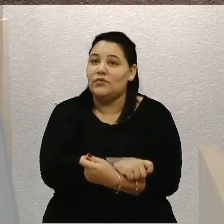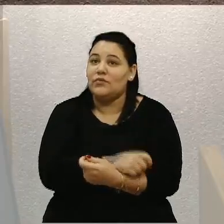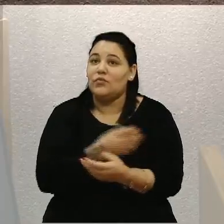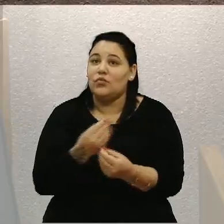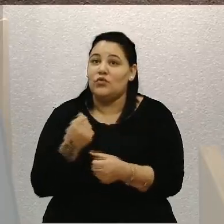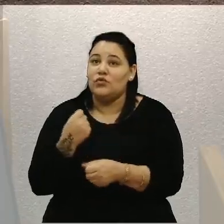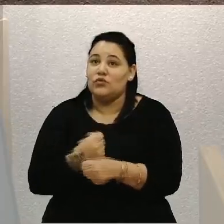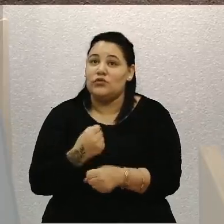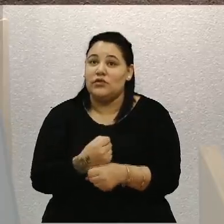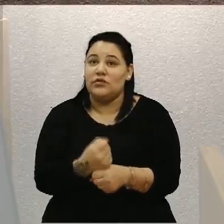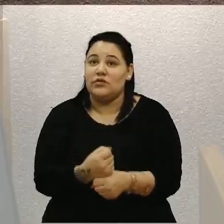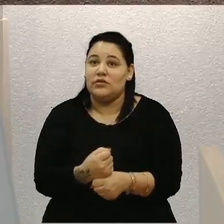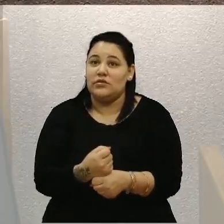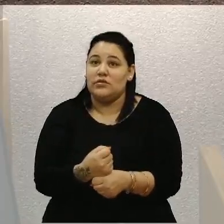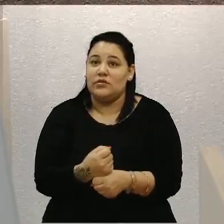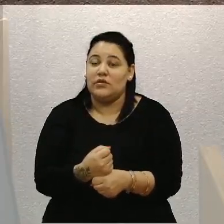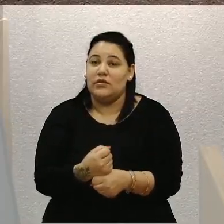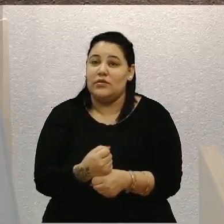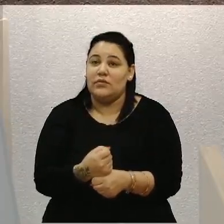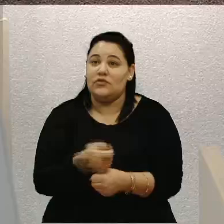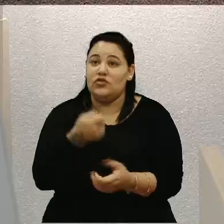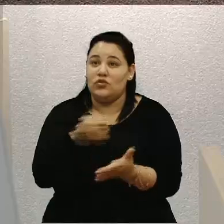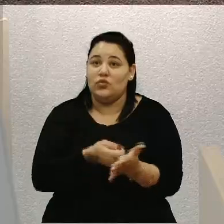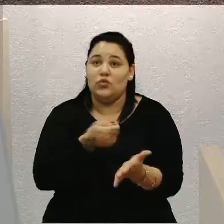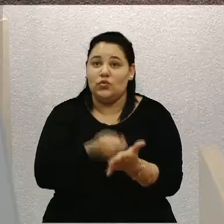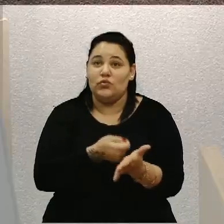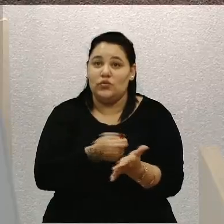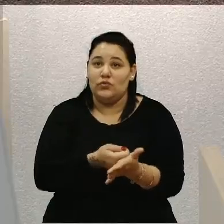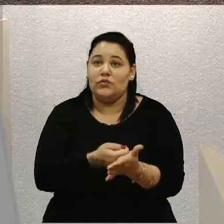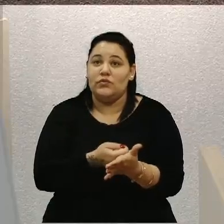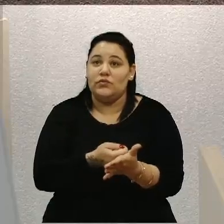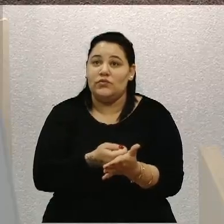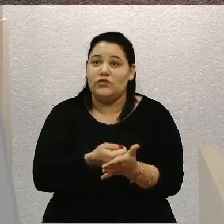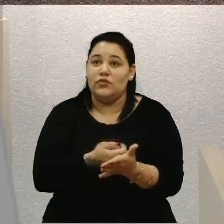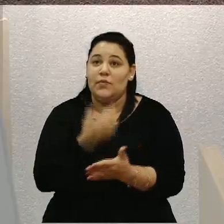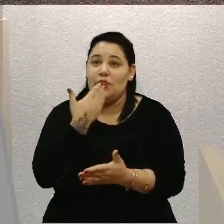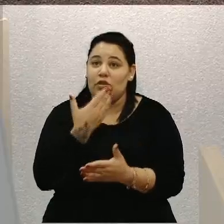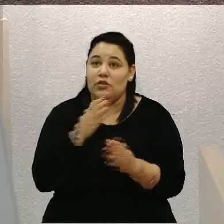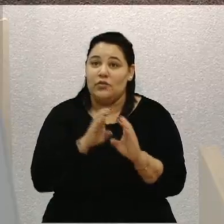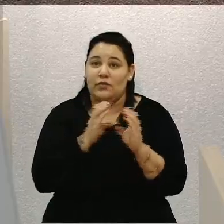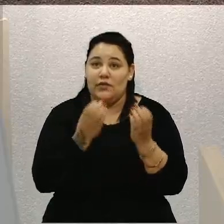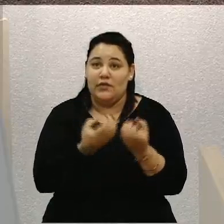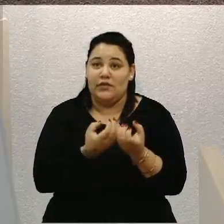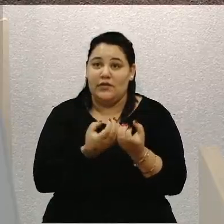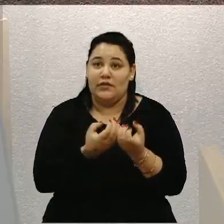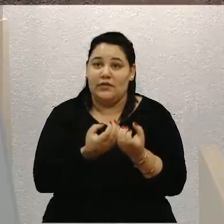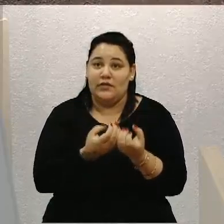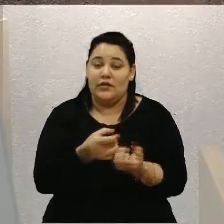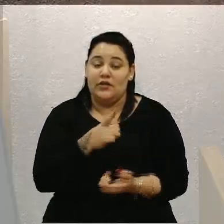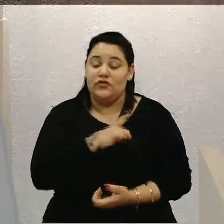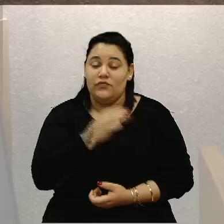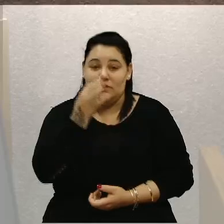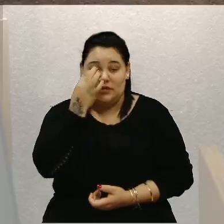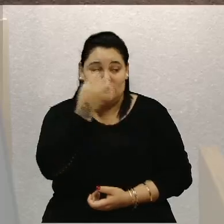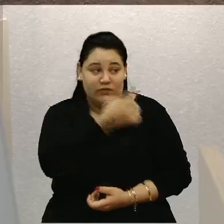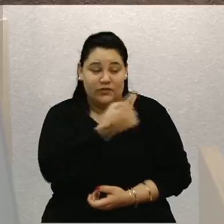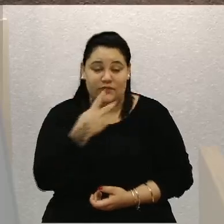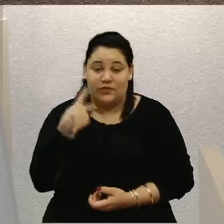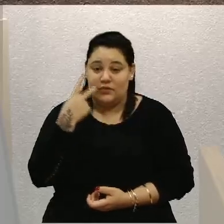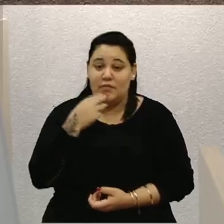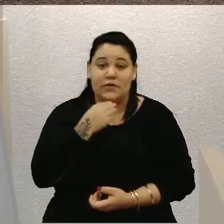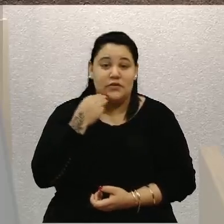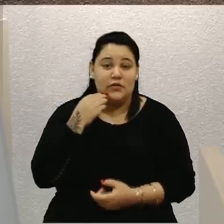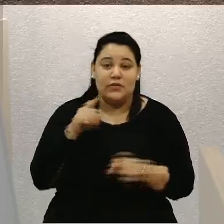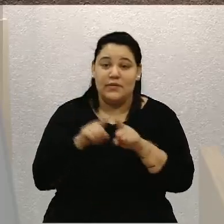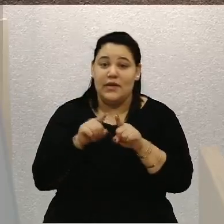obras, foram motivo de luta, de mobilização da comunidade. Eu estive, a senhora também esteve, vereadora Marisol, quando